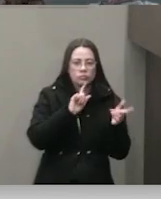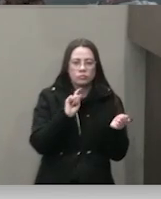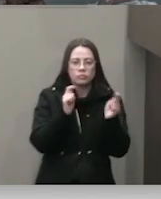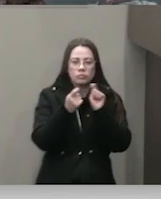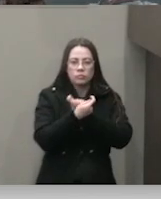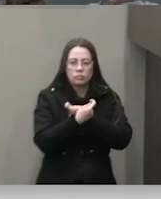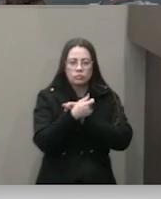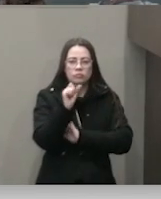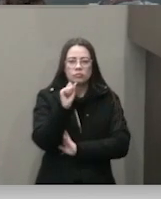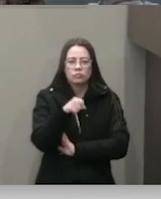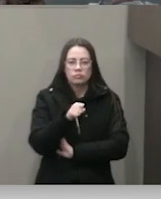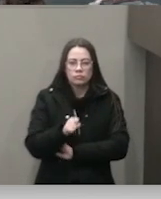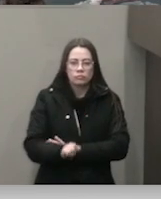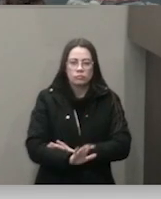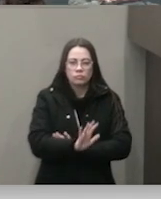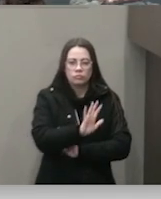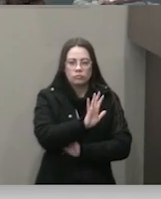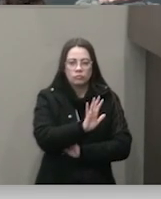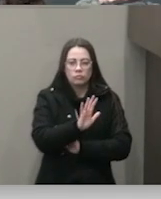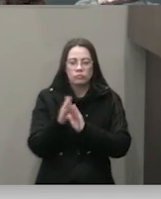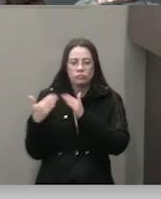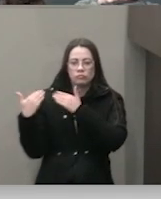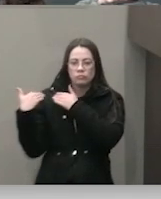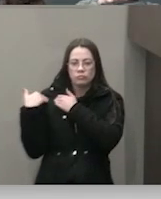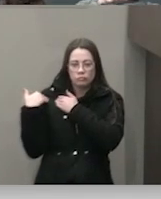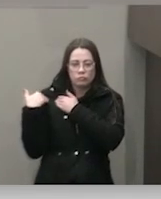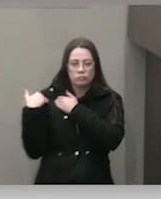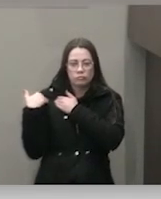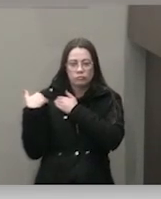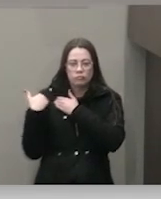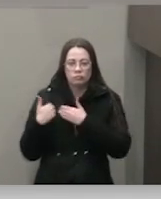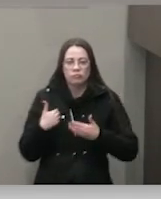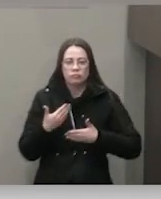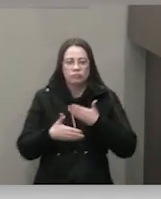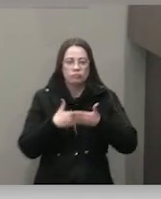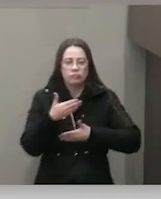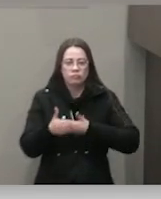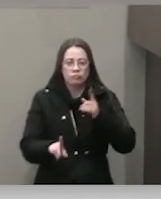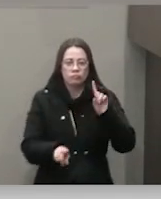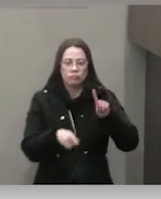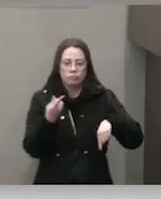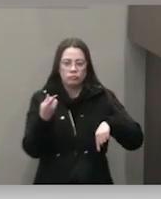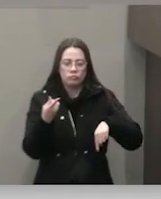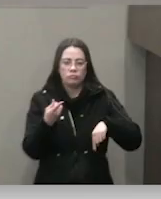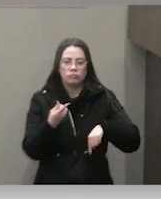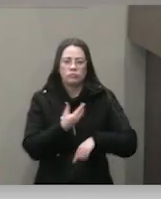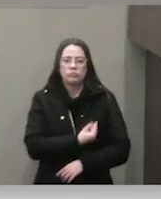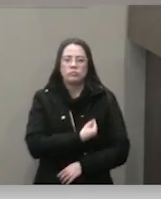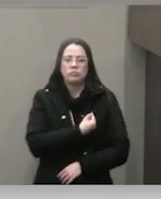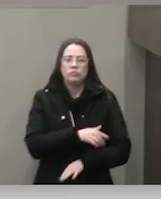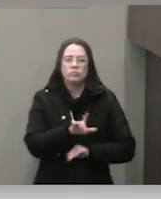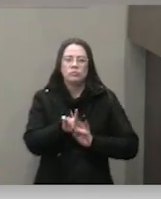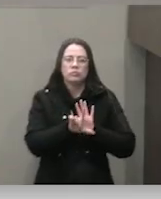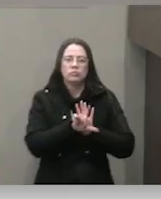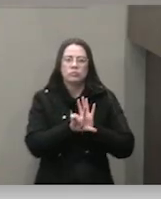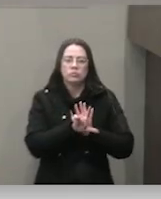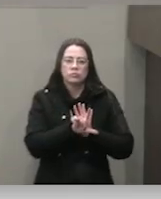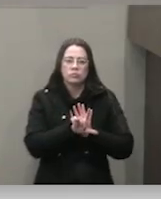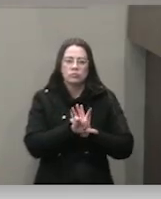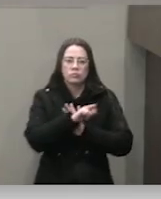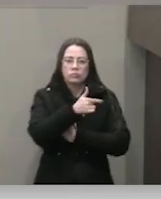adequando valores, funções e avanços. Existem leis que são